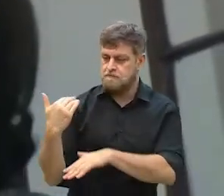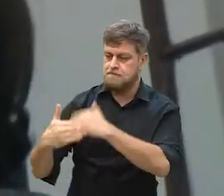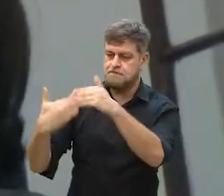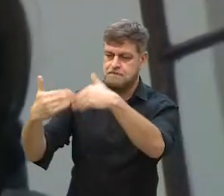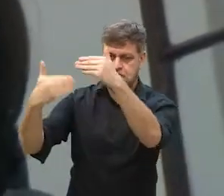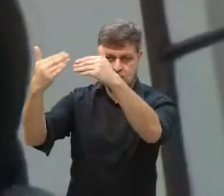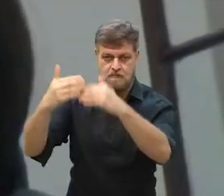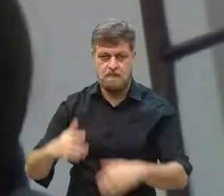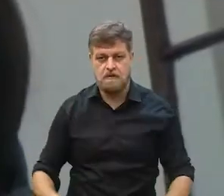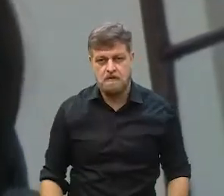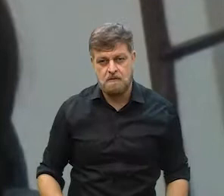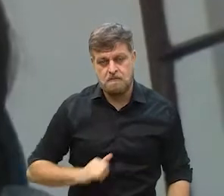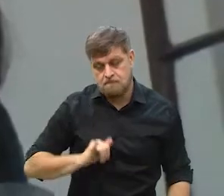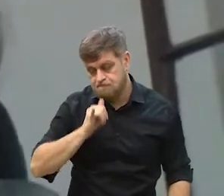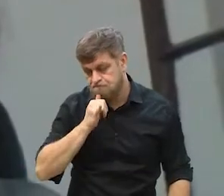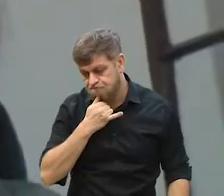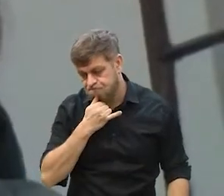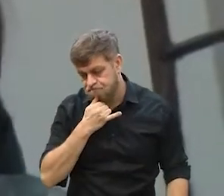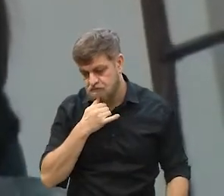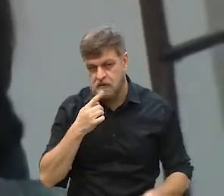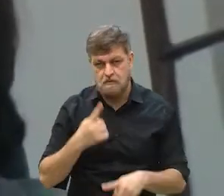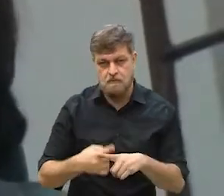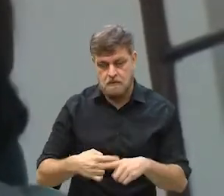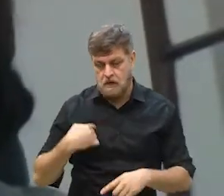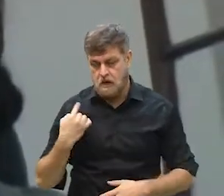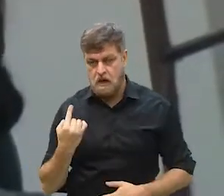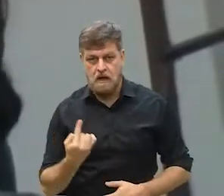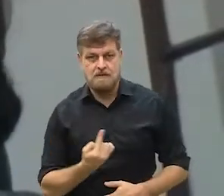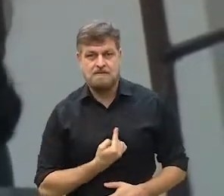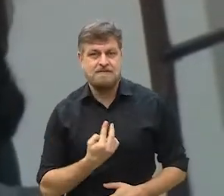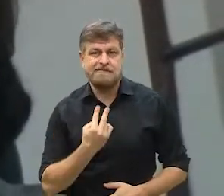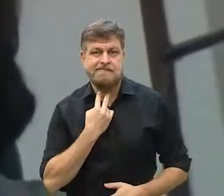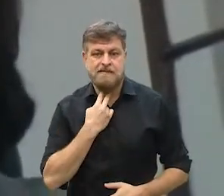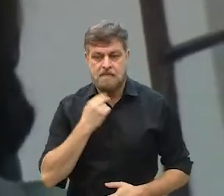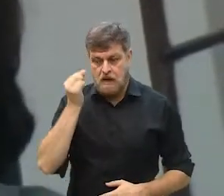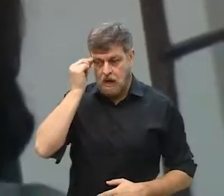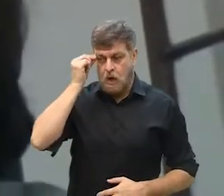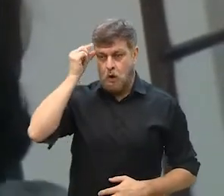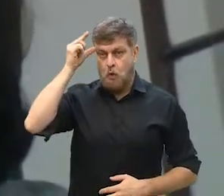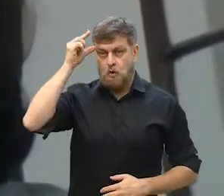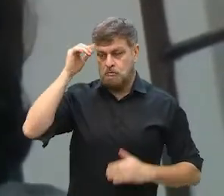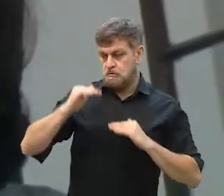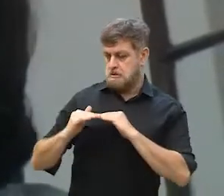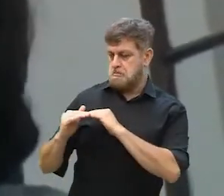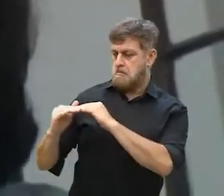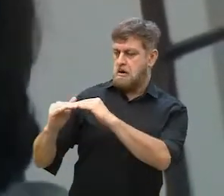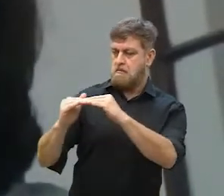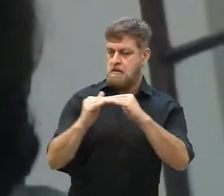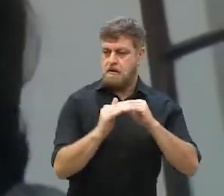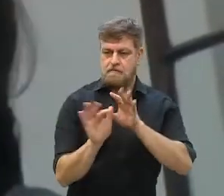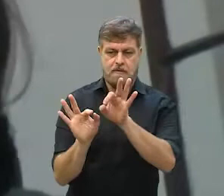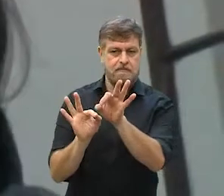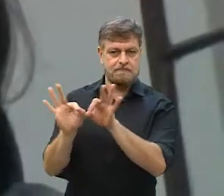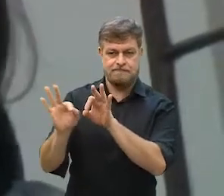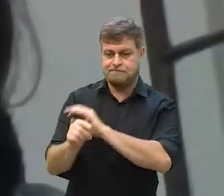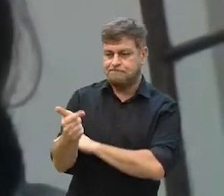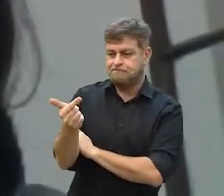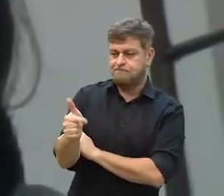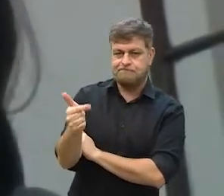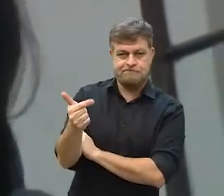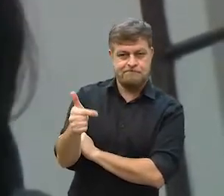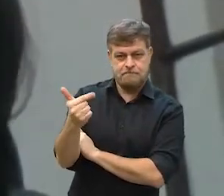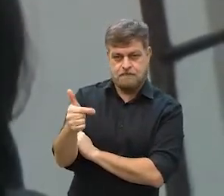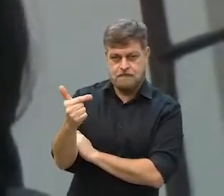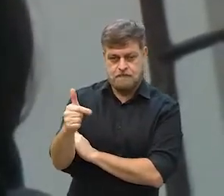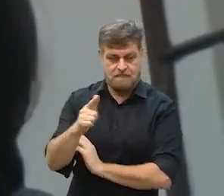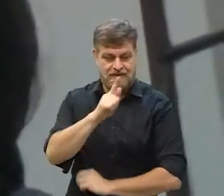por praxe, infelizmente, porque nós não desenvolvemos uma cultura da organização e do planejamento e